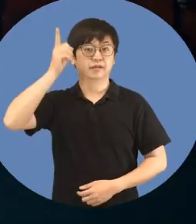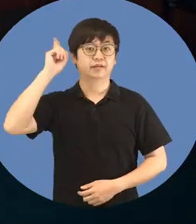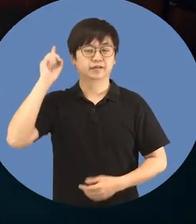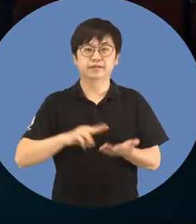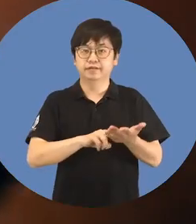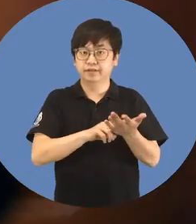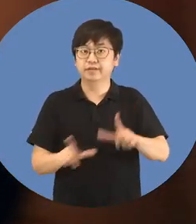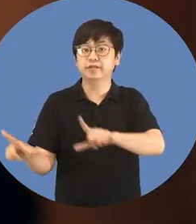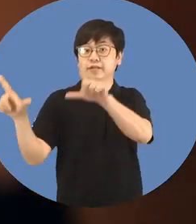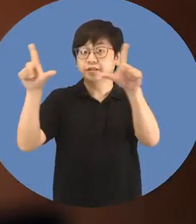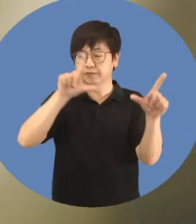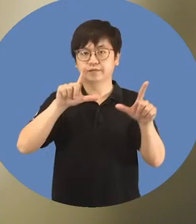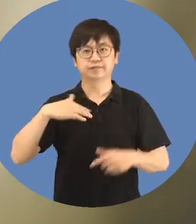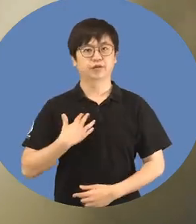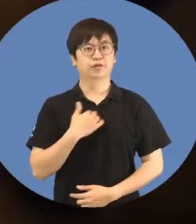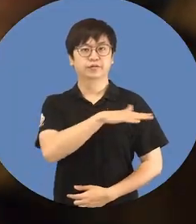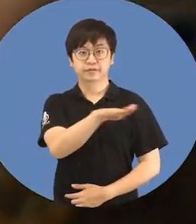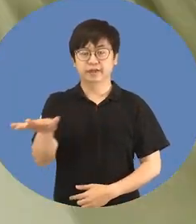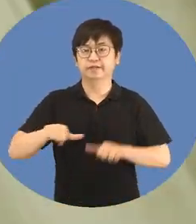Sempre insistíamos em seguir para a frente.